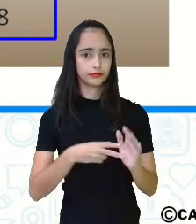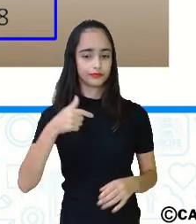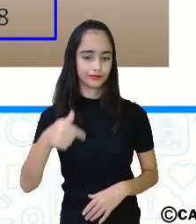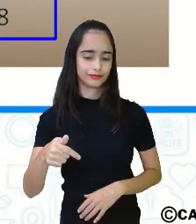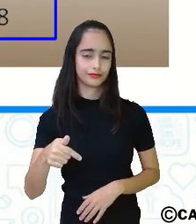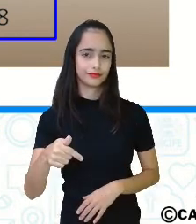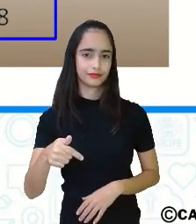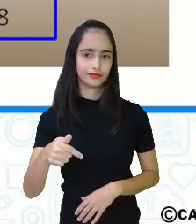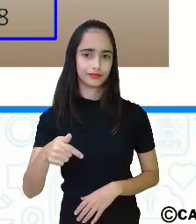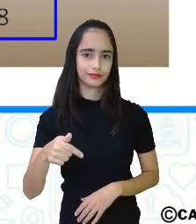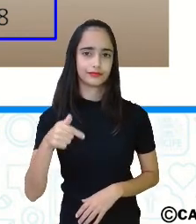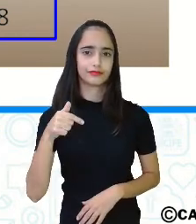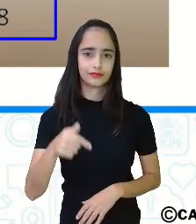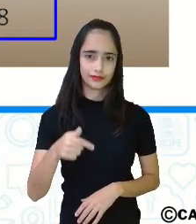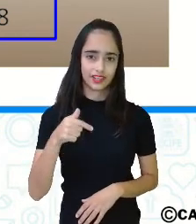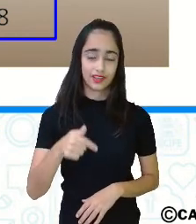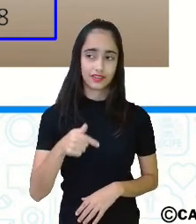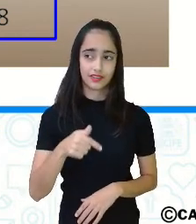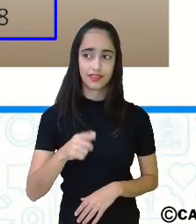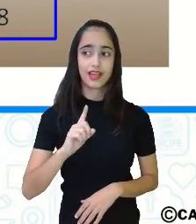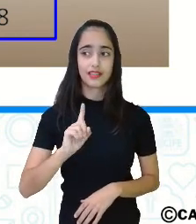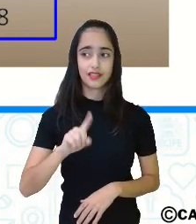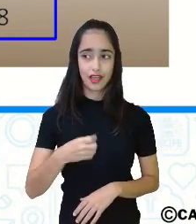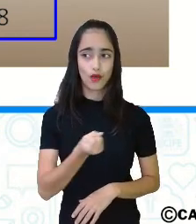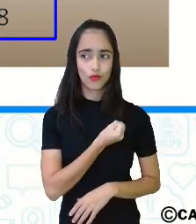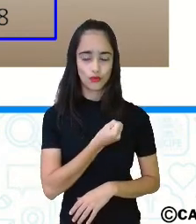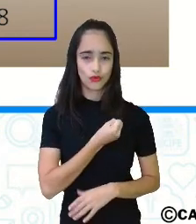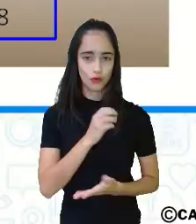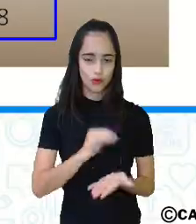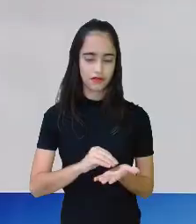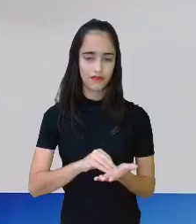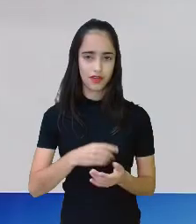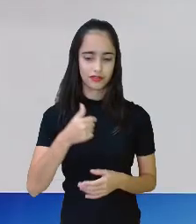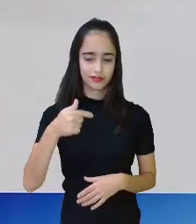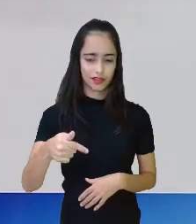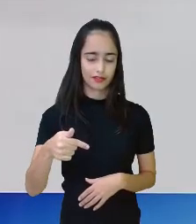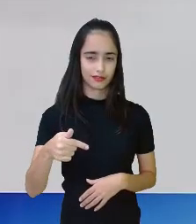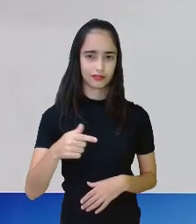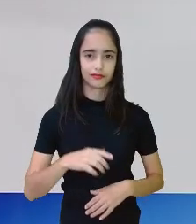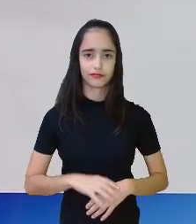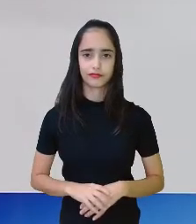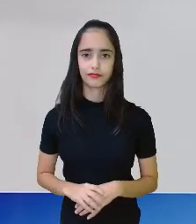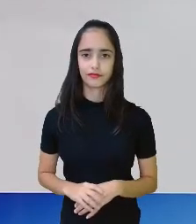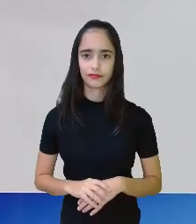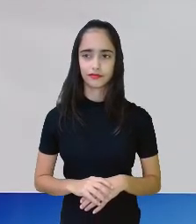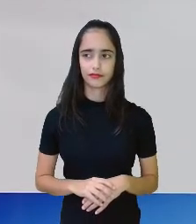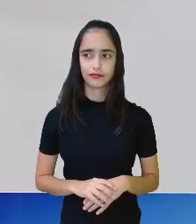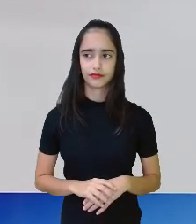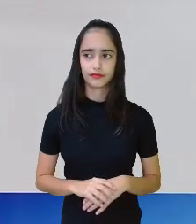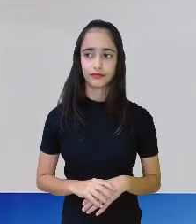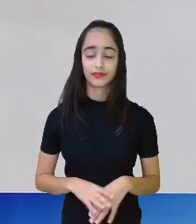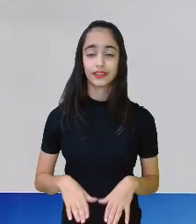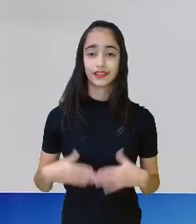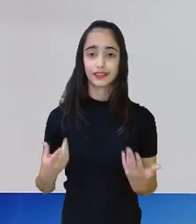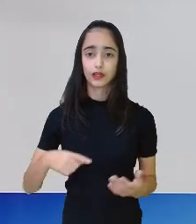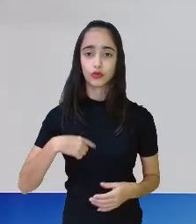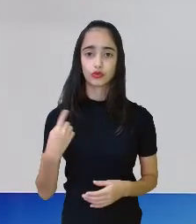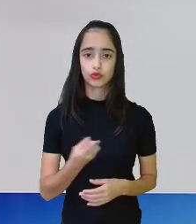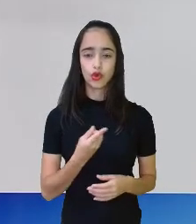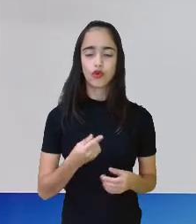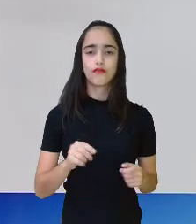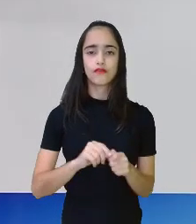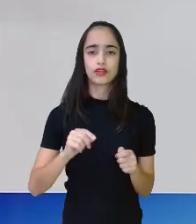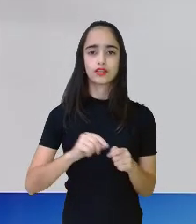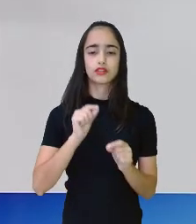próximo elemento, né? Então, aqui seria o 7. Então, aqui nós estamos fazendo o quê? Sempre